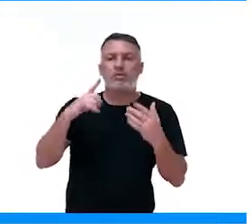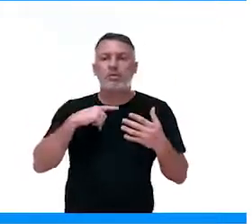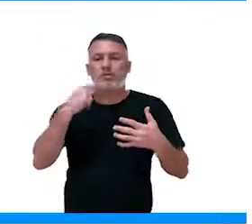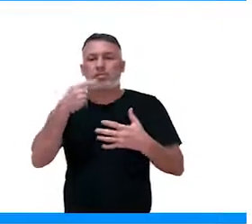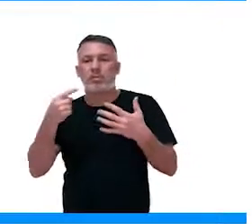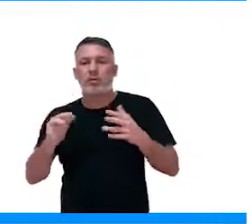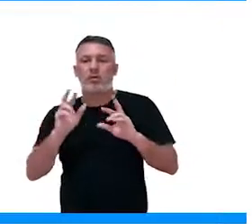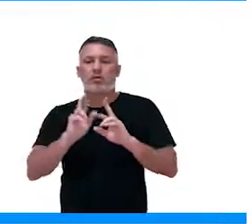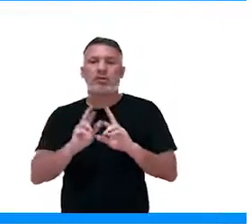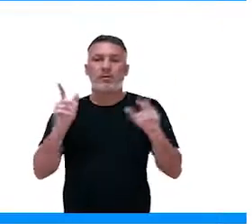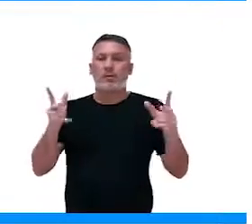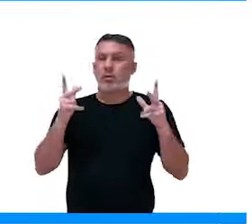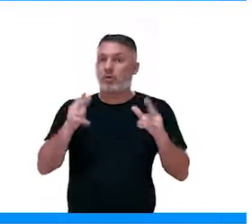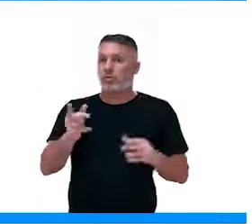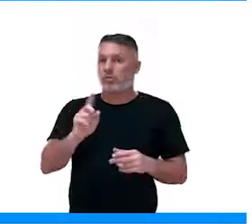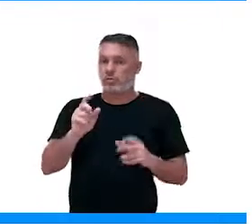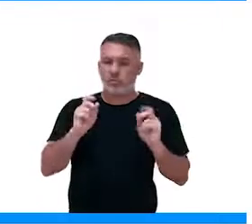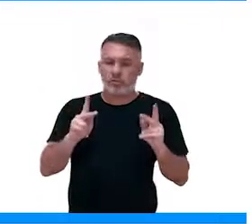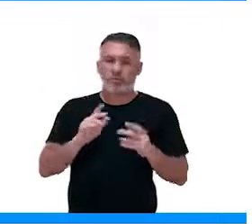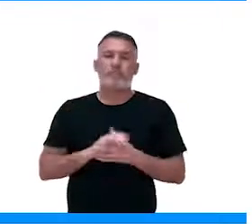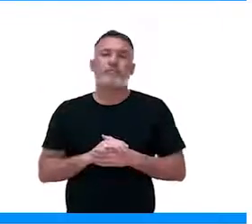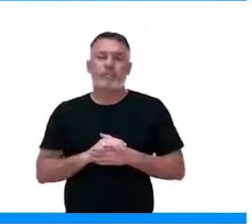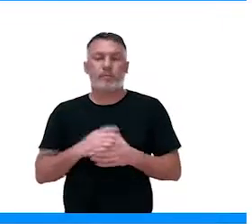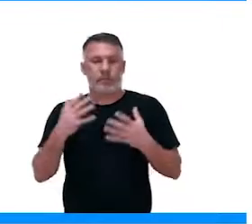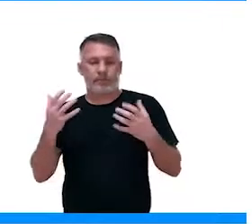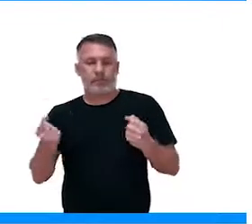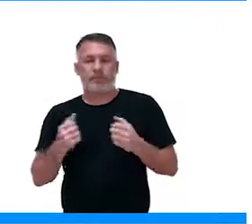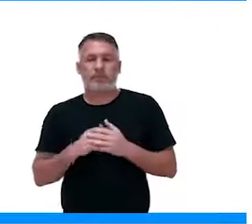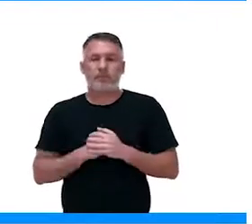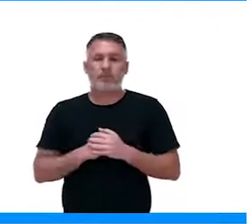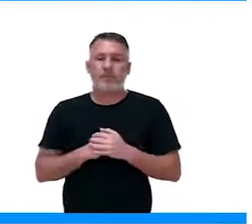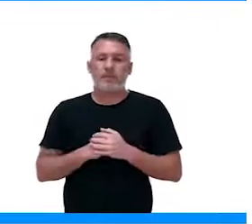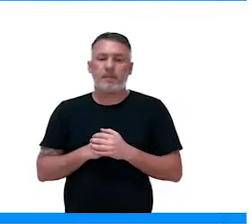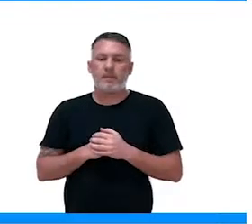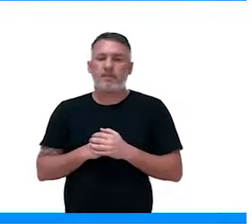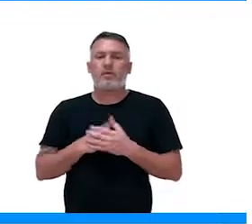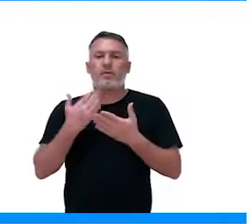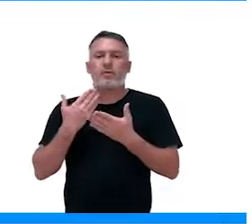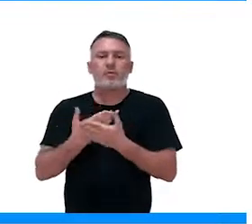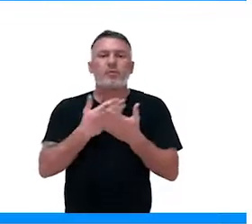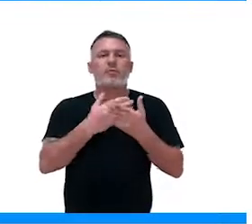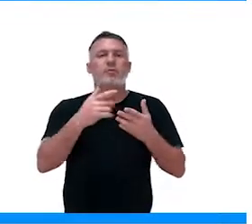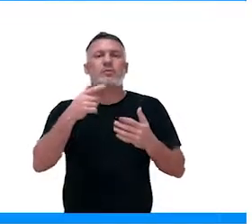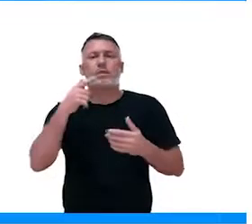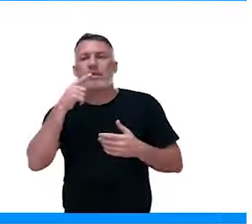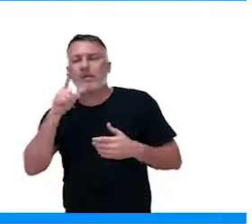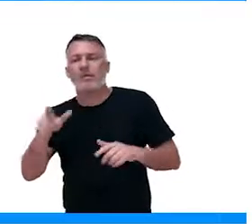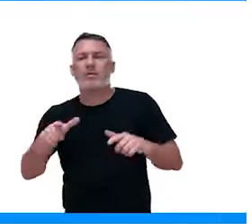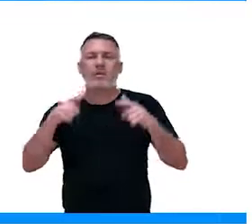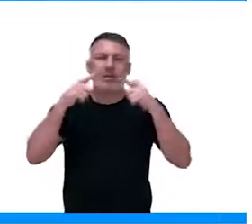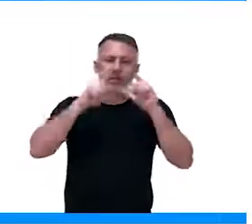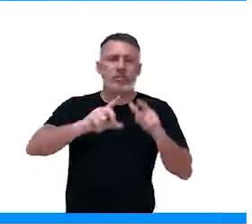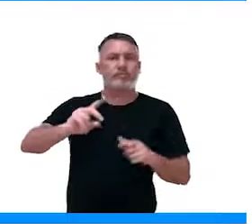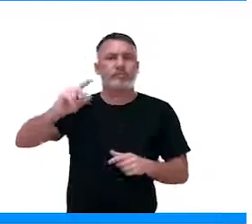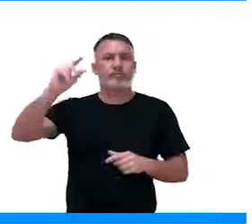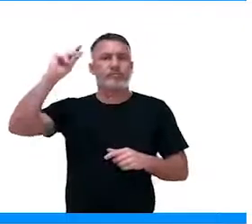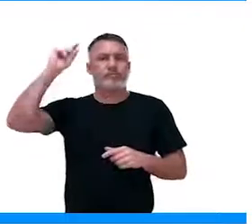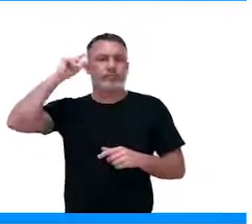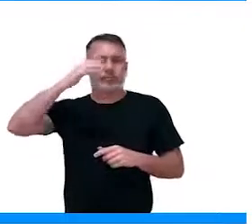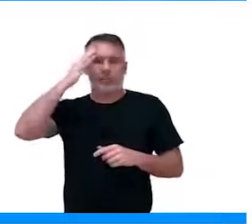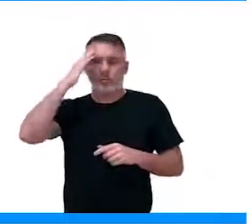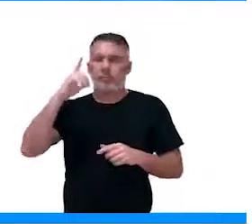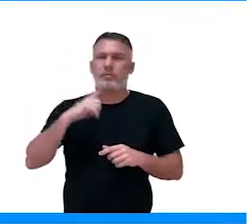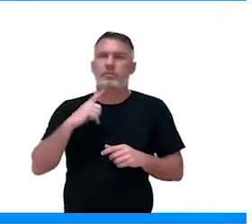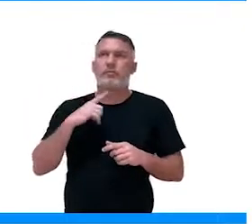separar aí essa diferença. Não é a mesma coisa, né? Então, vamos lá. O estudo da língua e da linguagem é muito